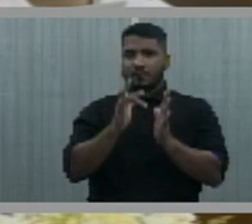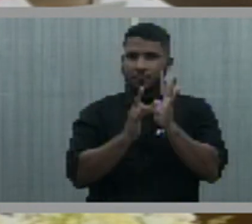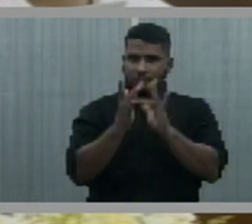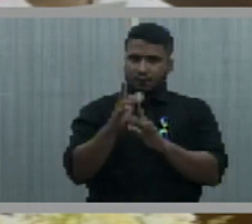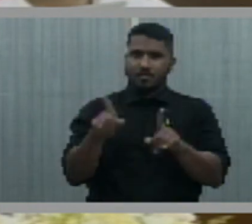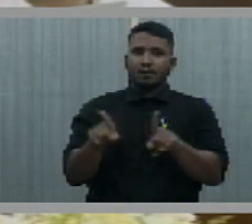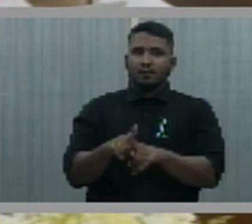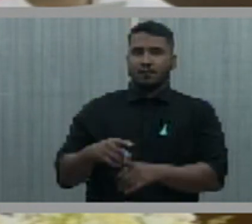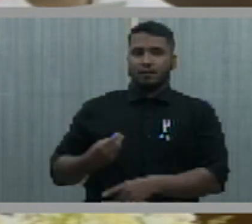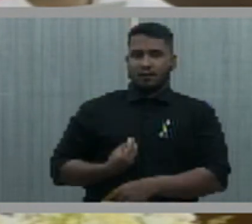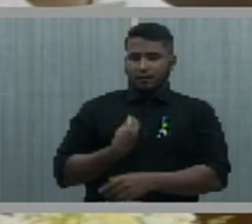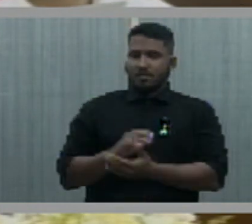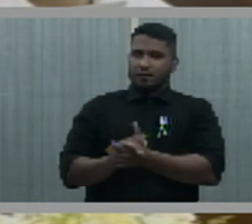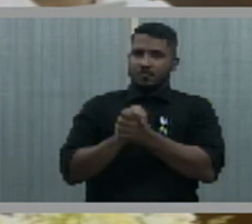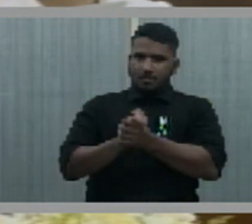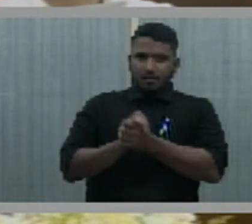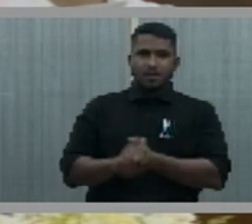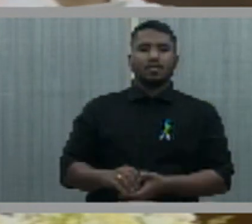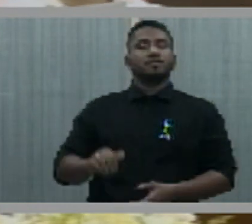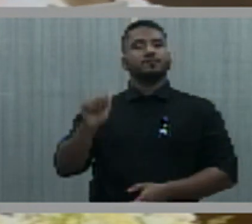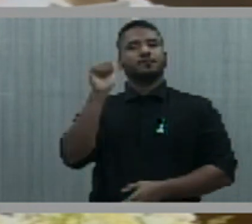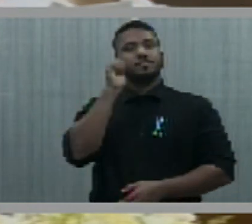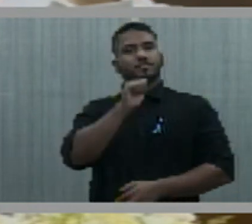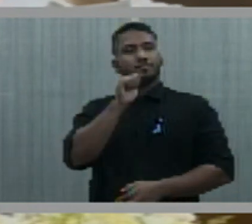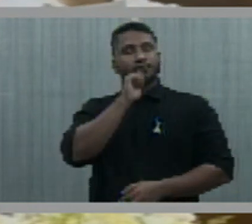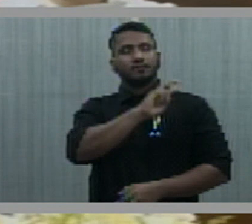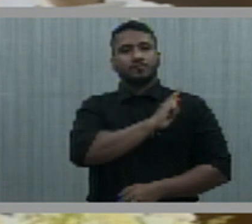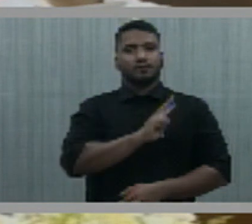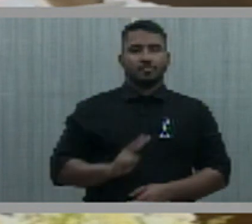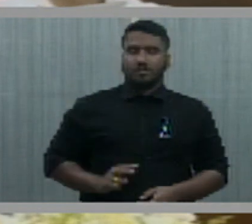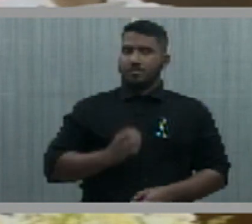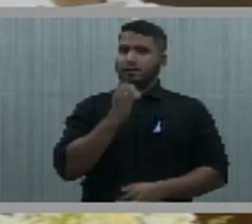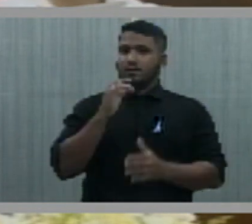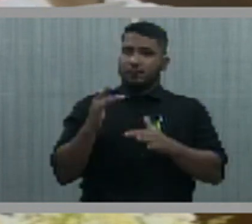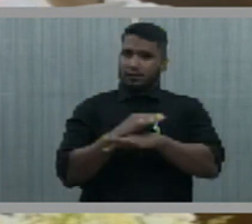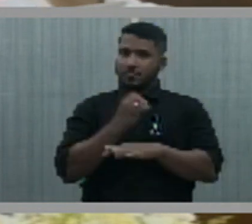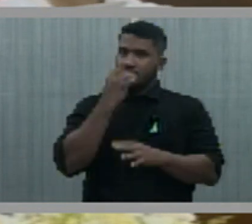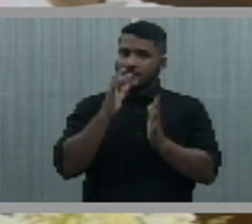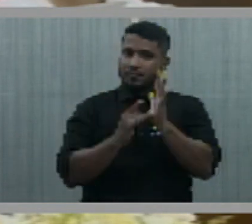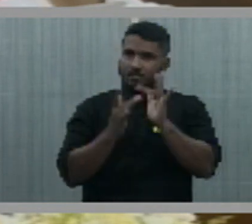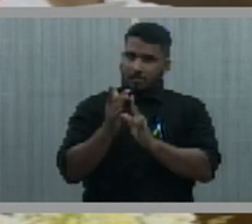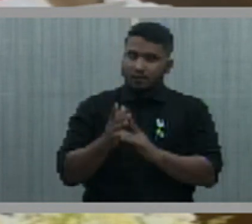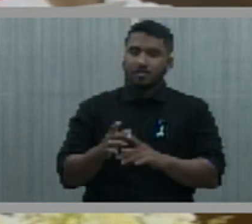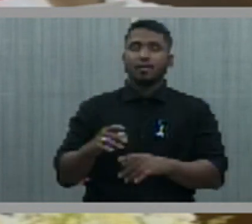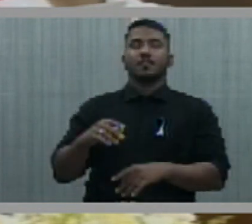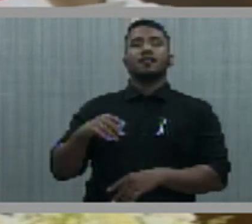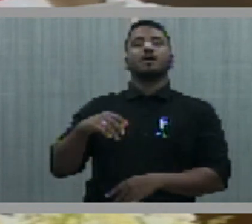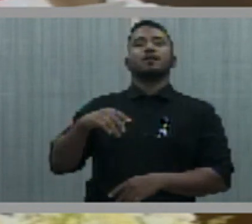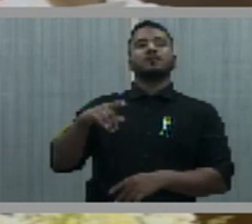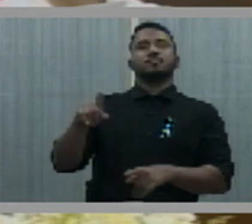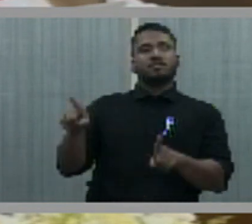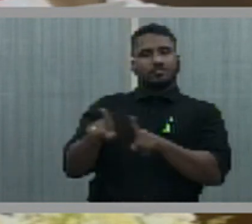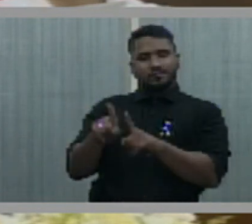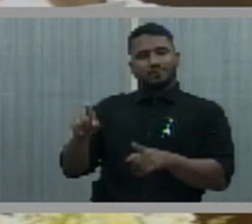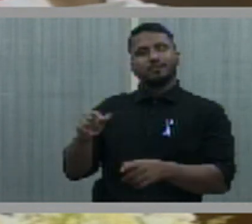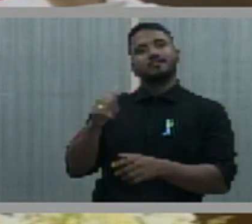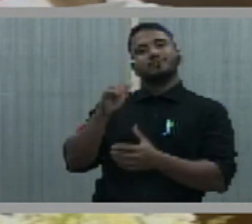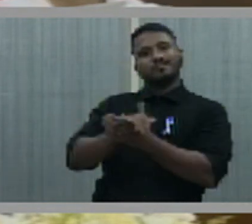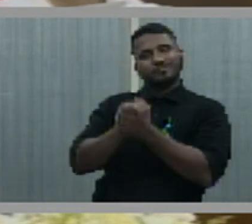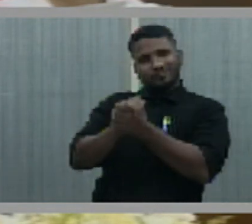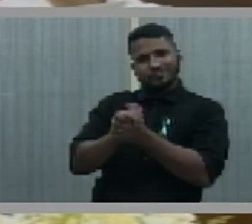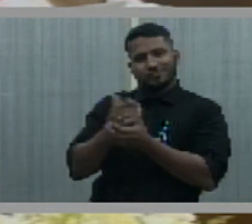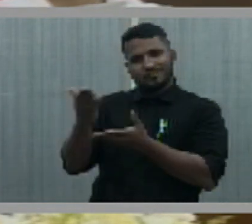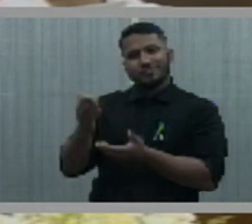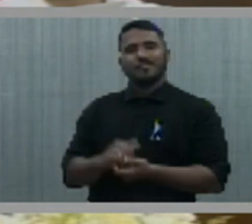cumprimentá-lo. A senhora vereadora de Bom Jesus, Nizete da Costa Silva, seja bem-vinda,